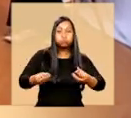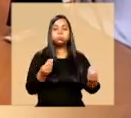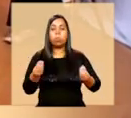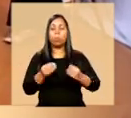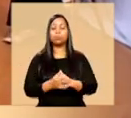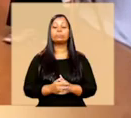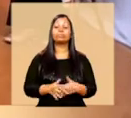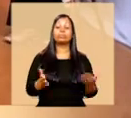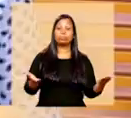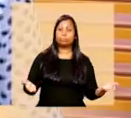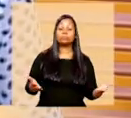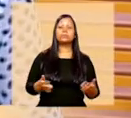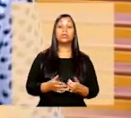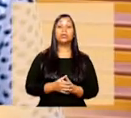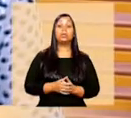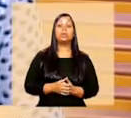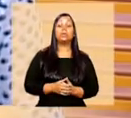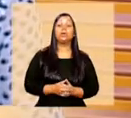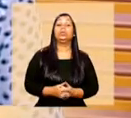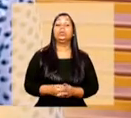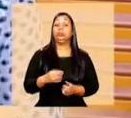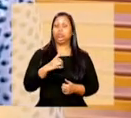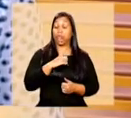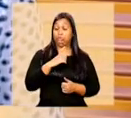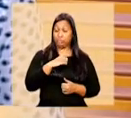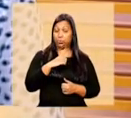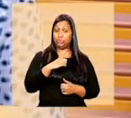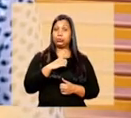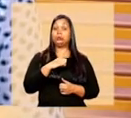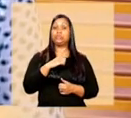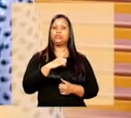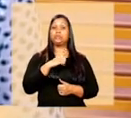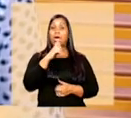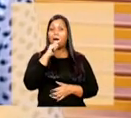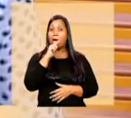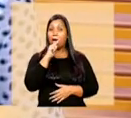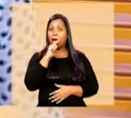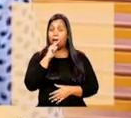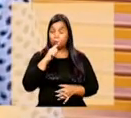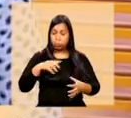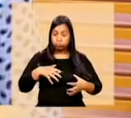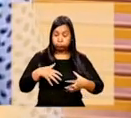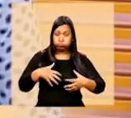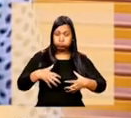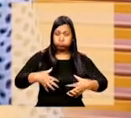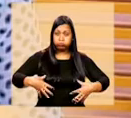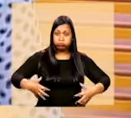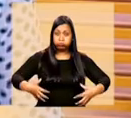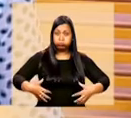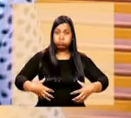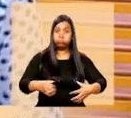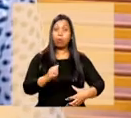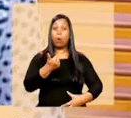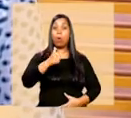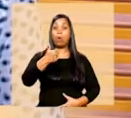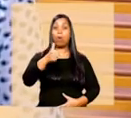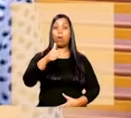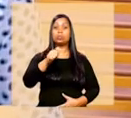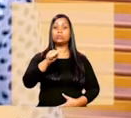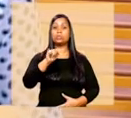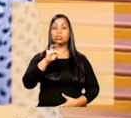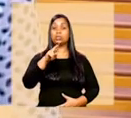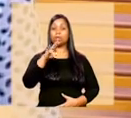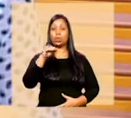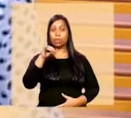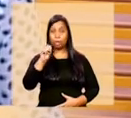momento? Eu tive um acúmulo de líquido bem significativo, que foi 11 litros, né, conhecido